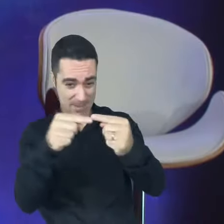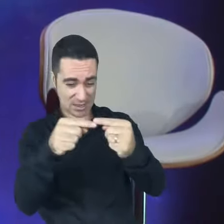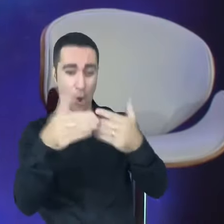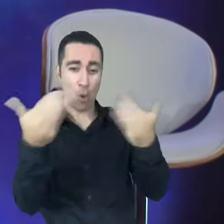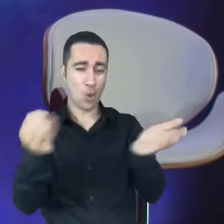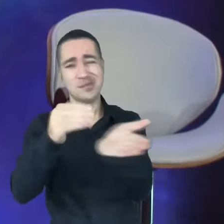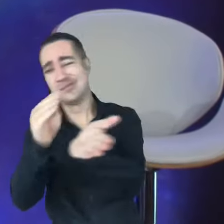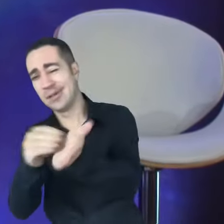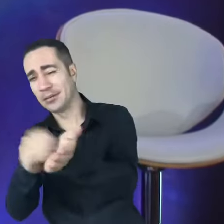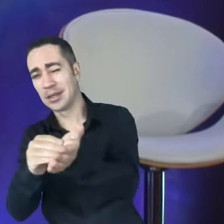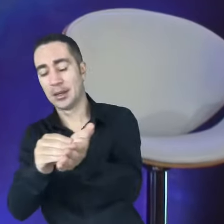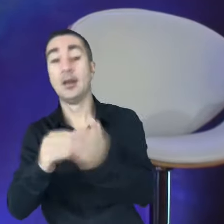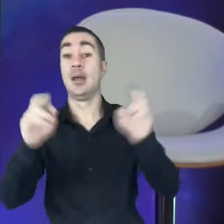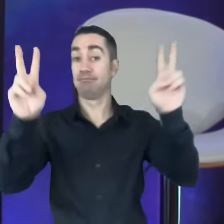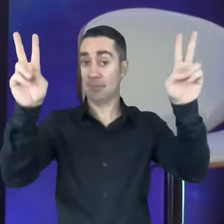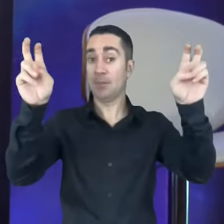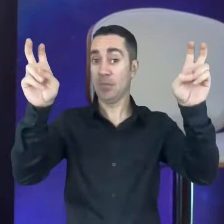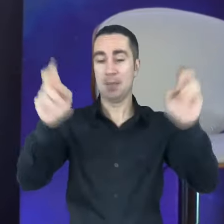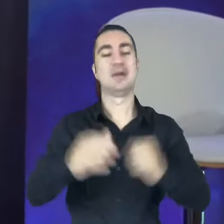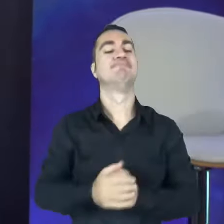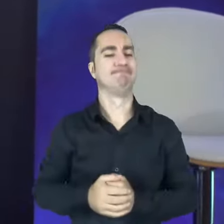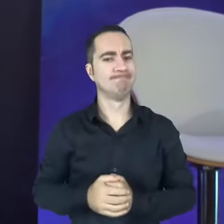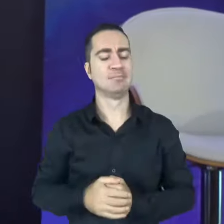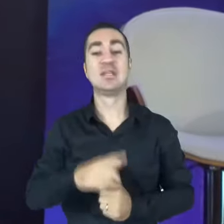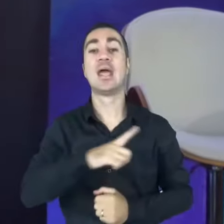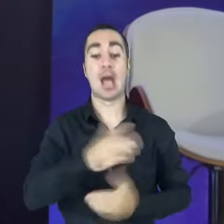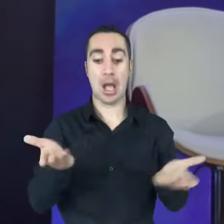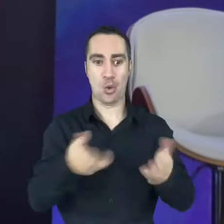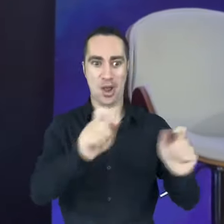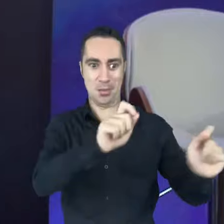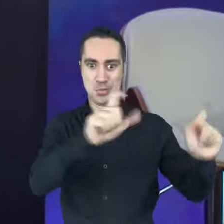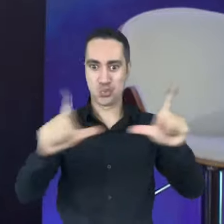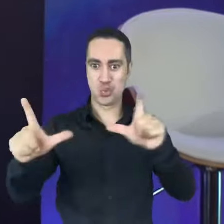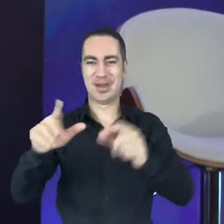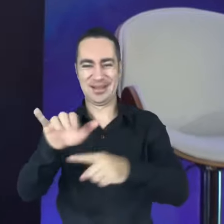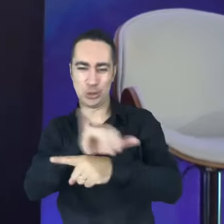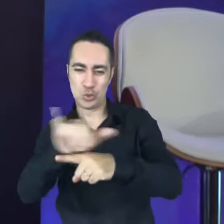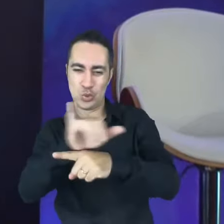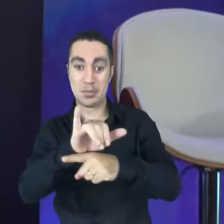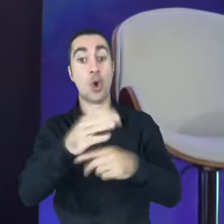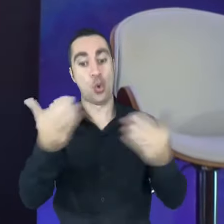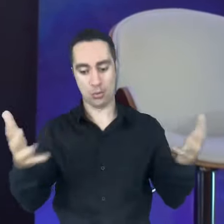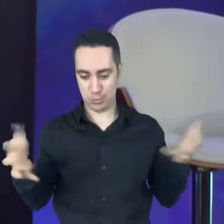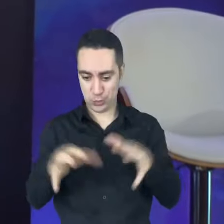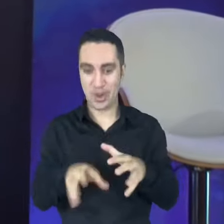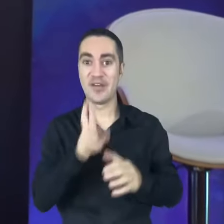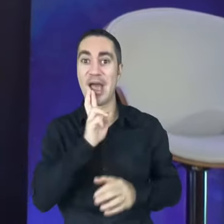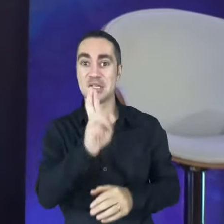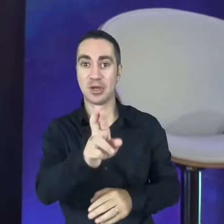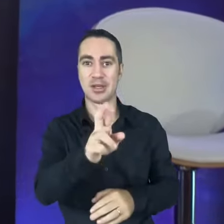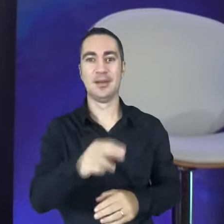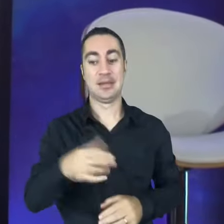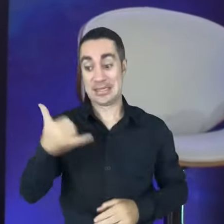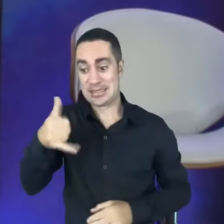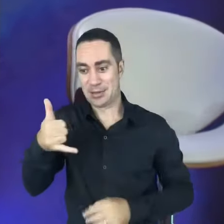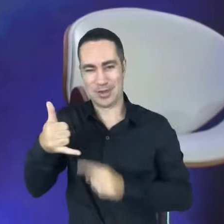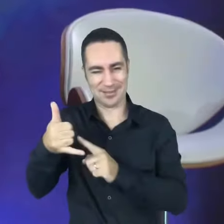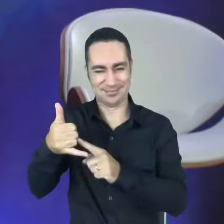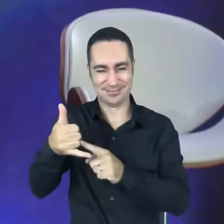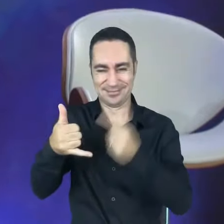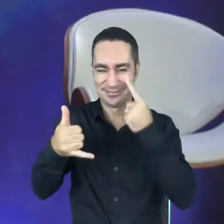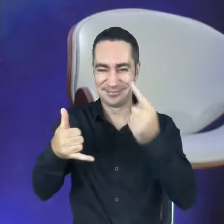nossa próxima pergunta, que vocês que estão nos acompanhando vão responder. Então, o pessoal está com o celular em mãos aí para a gente